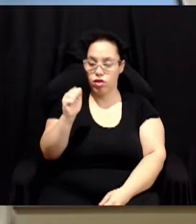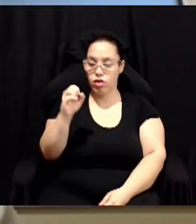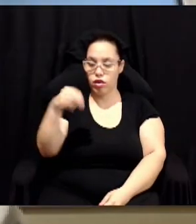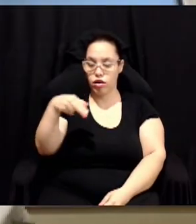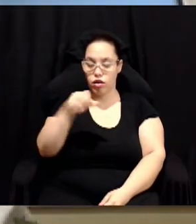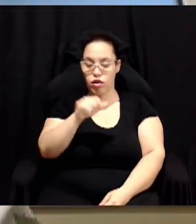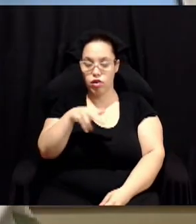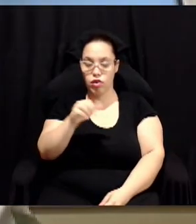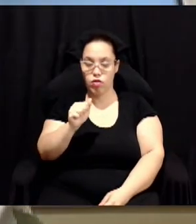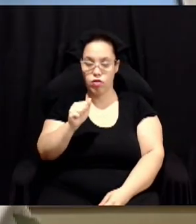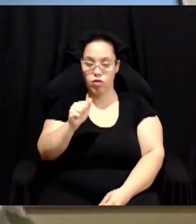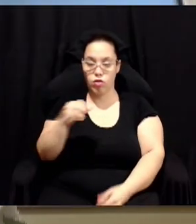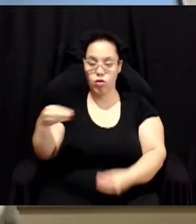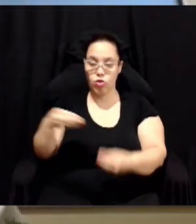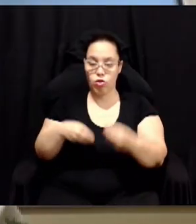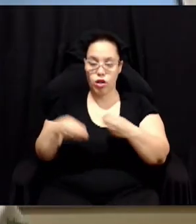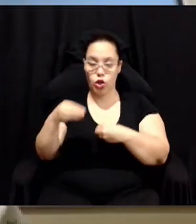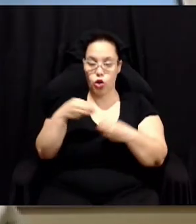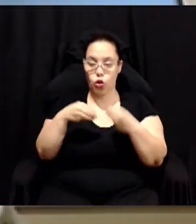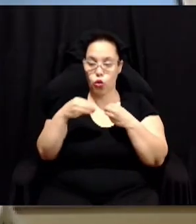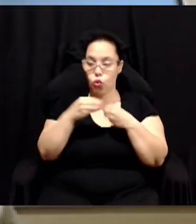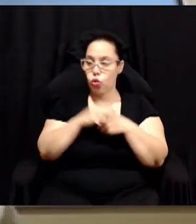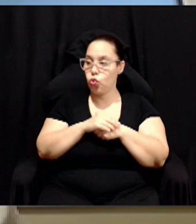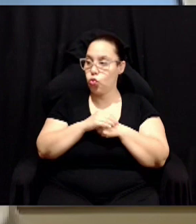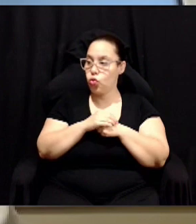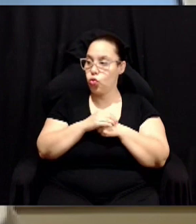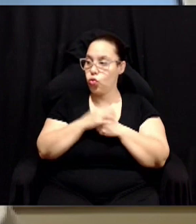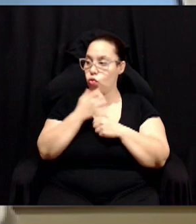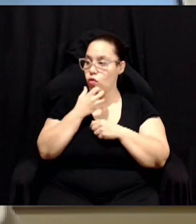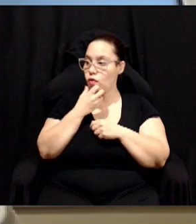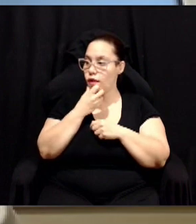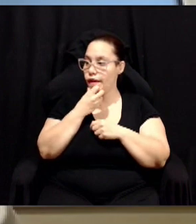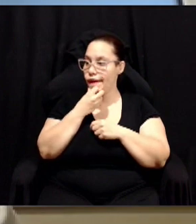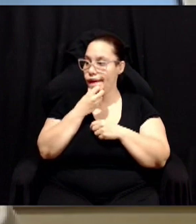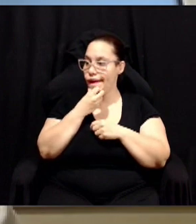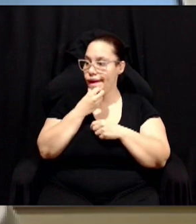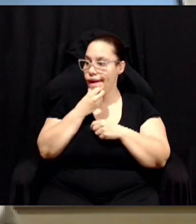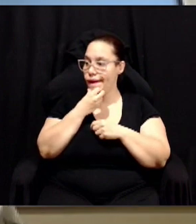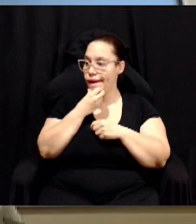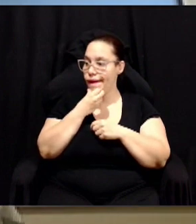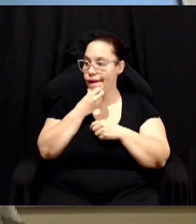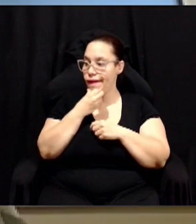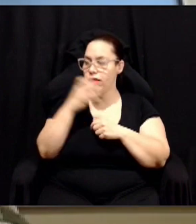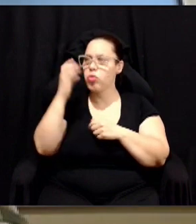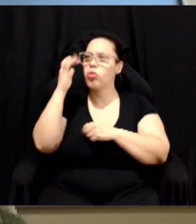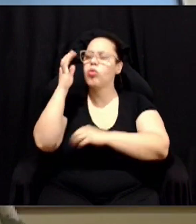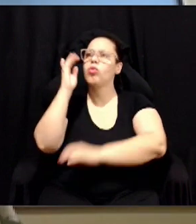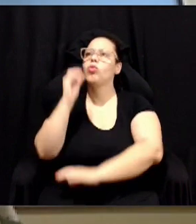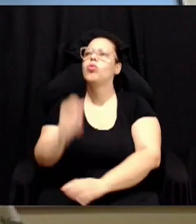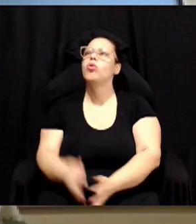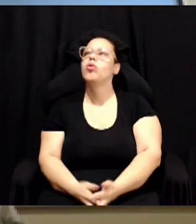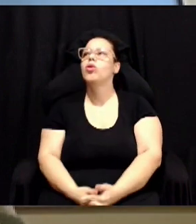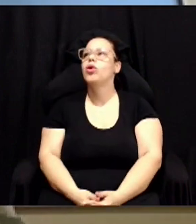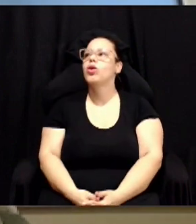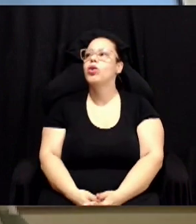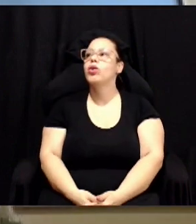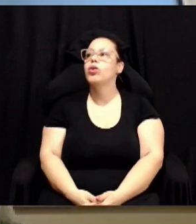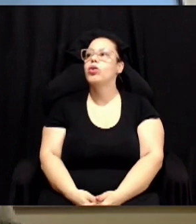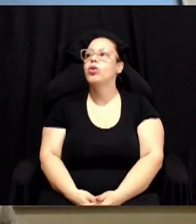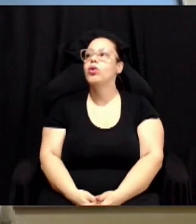ultrassom. Então, é um método novo de se fazer uma ideia que já